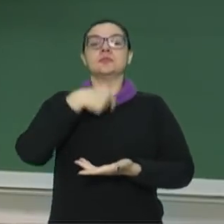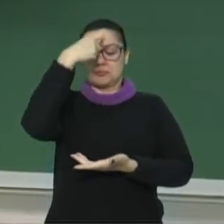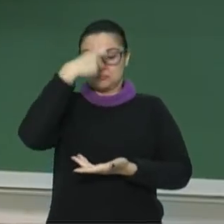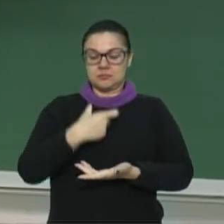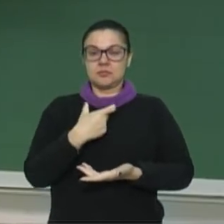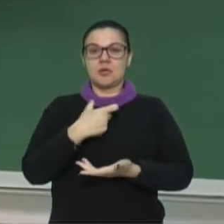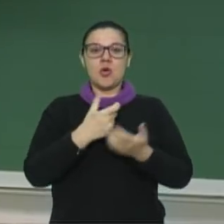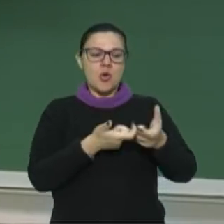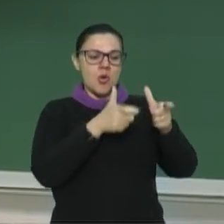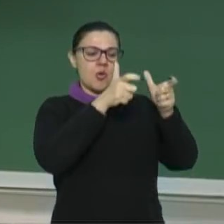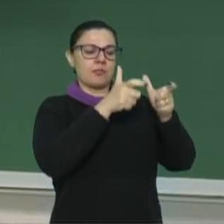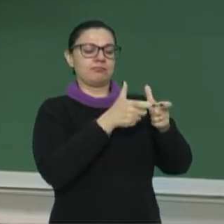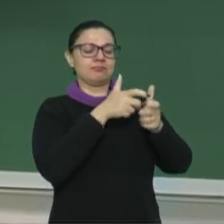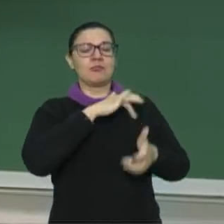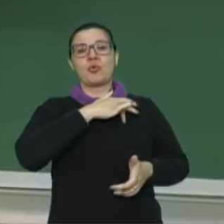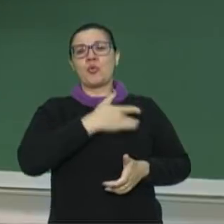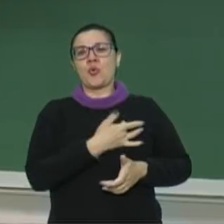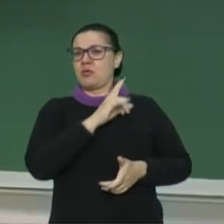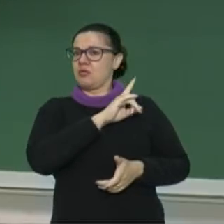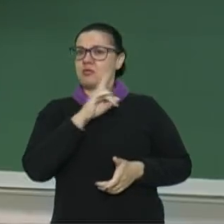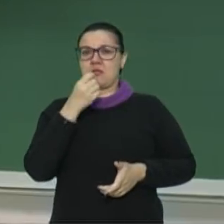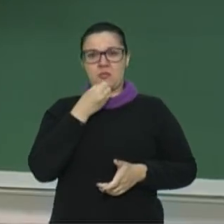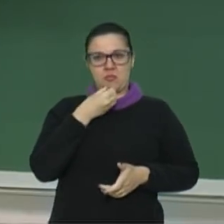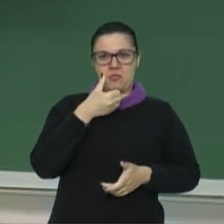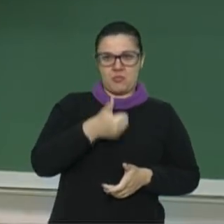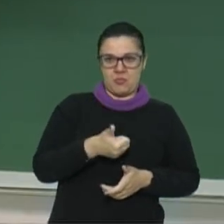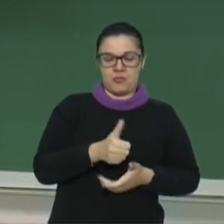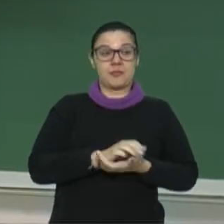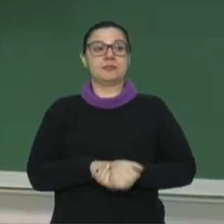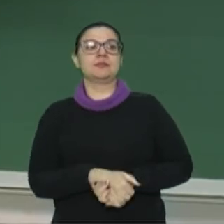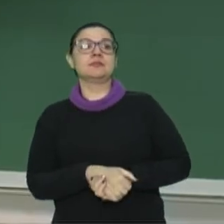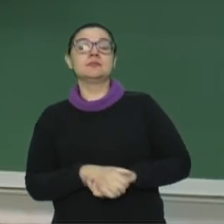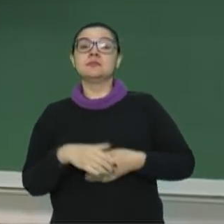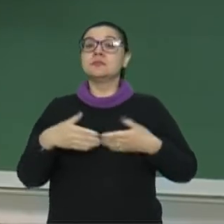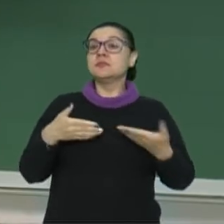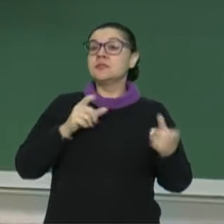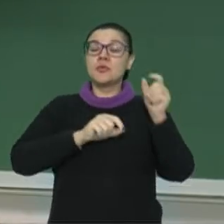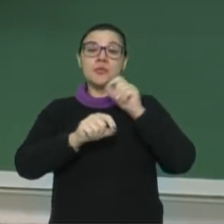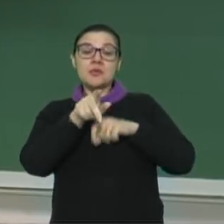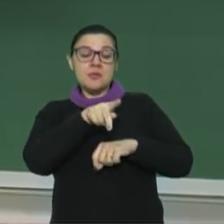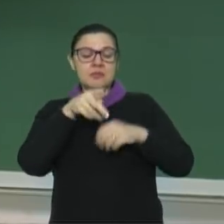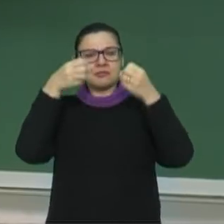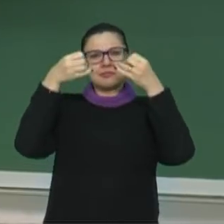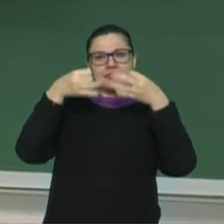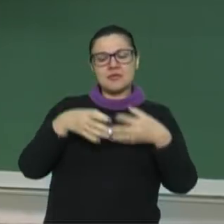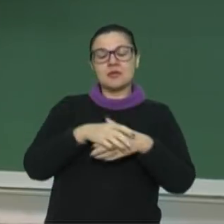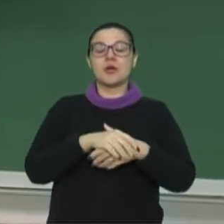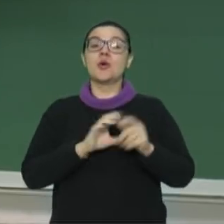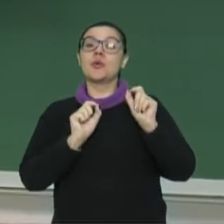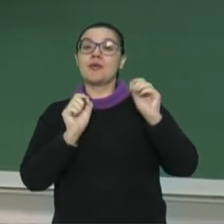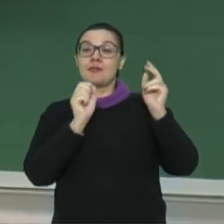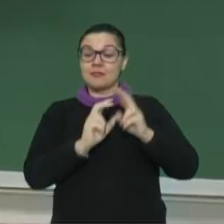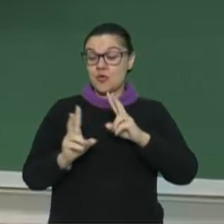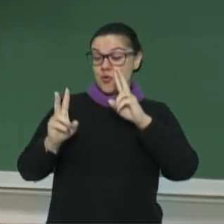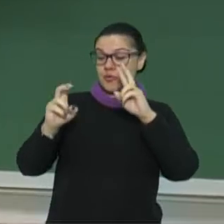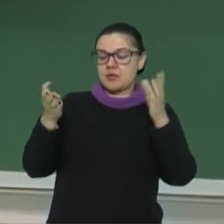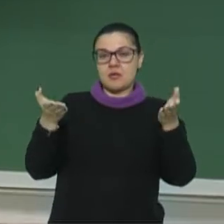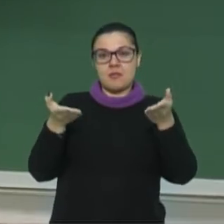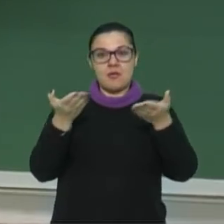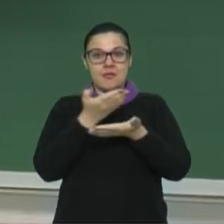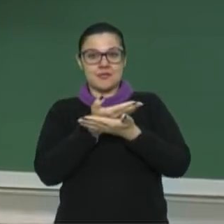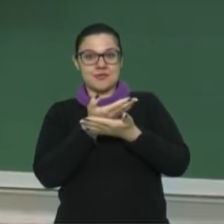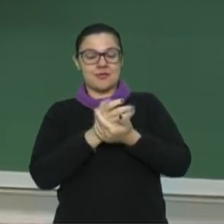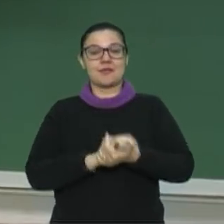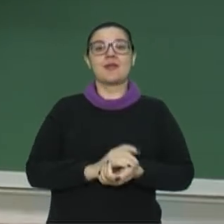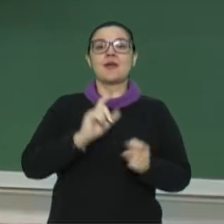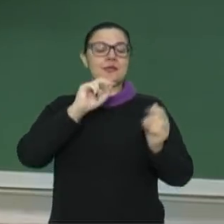o banquinho da vítima não é um banquinho para a gente ficar muito tempo. Do que a professora está falando? Do tema da aula de hoje. O tema da